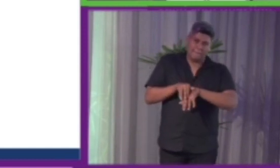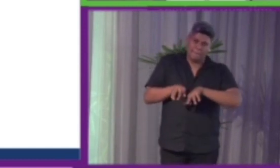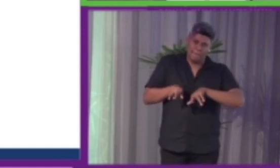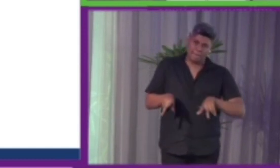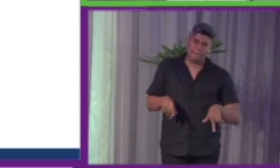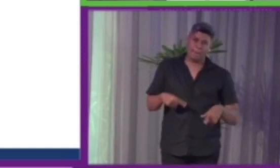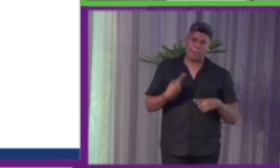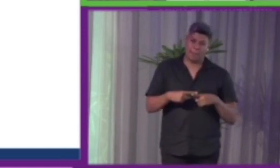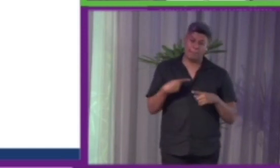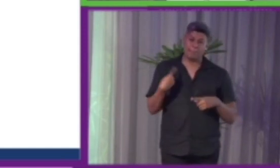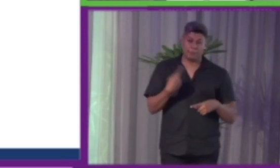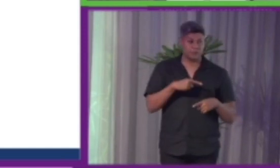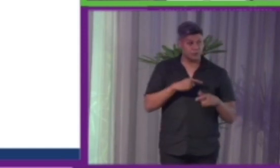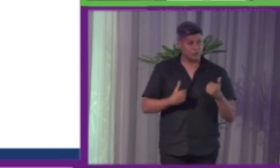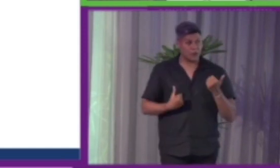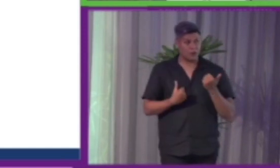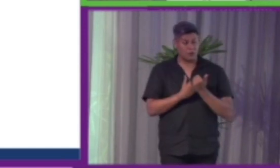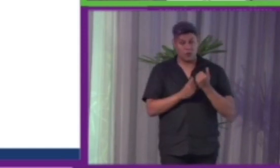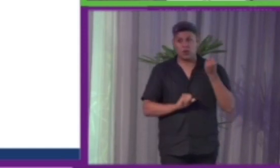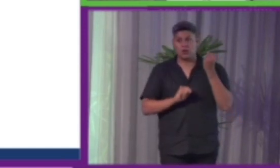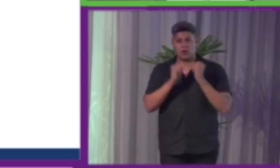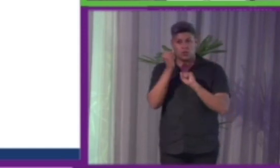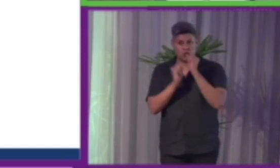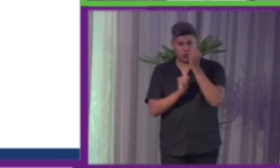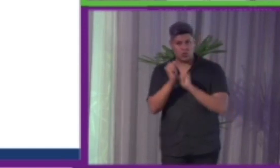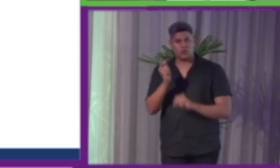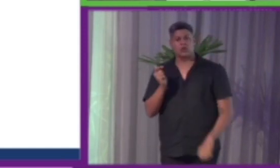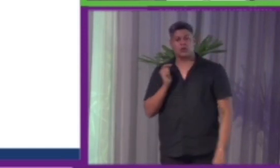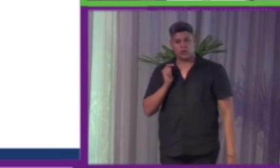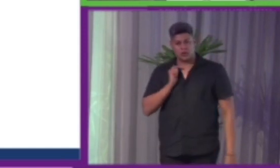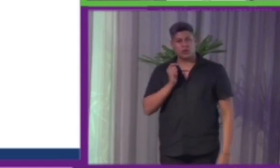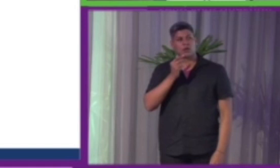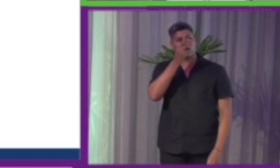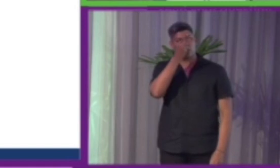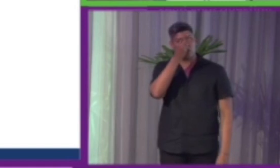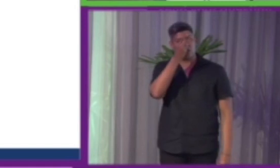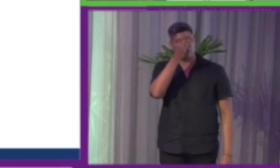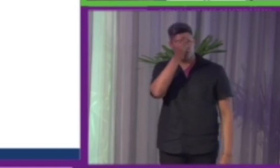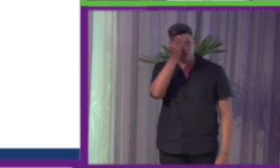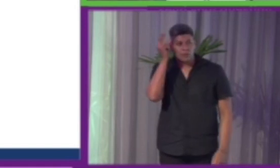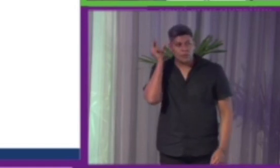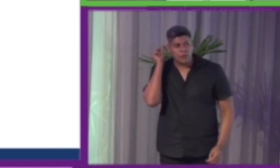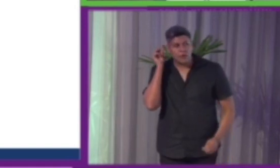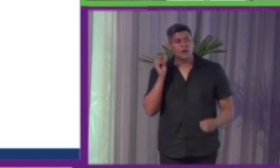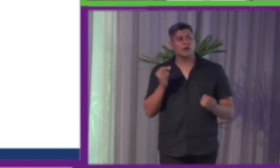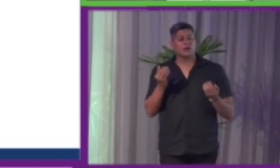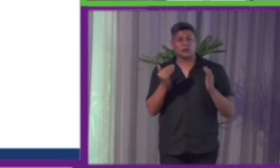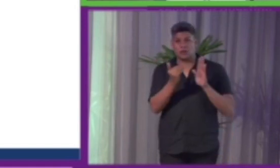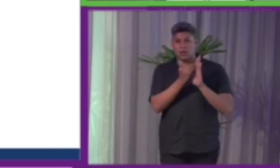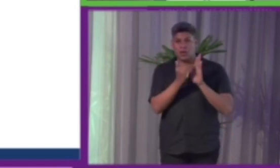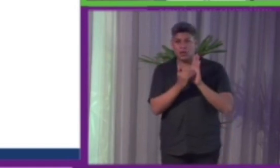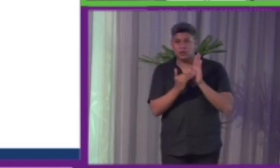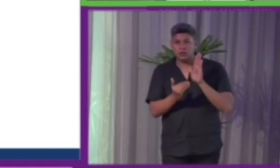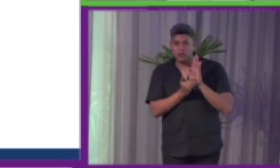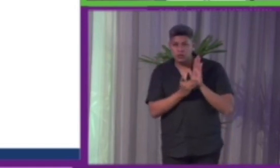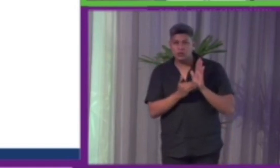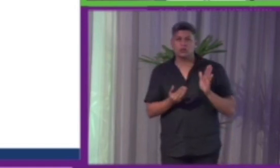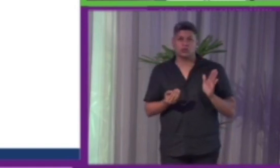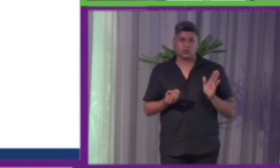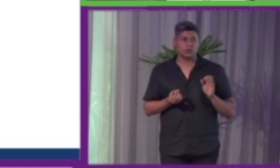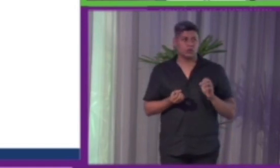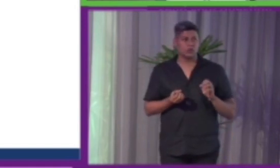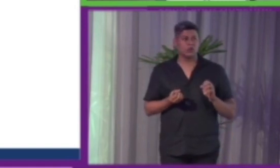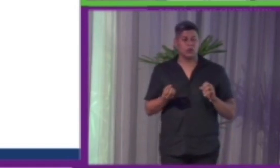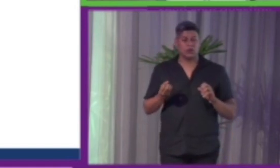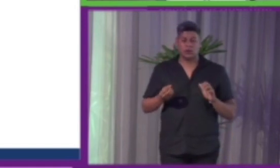teve um apoio da indústria, que obviamente é detentora do medicamento, esses dados são completamente anonimizados e não chegam